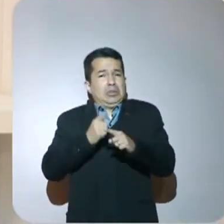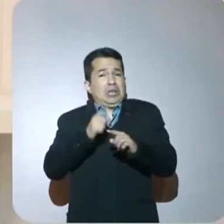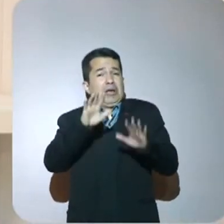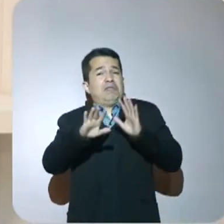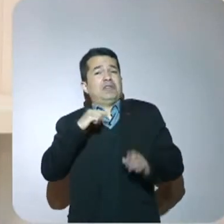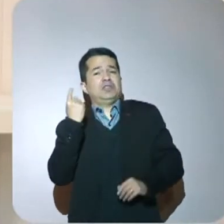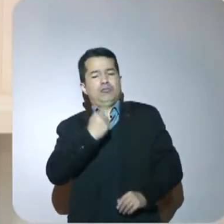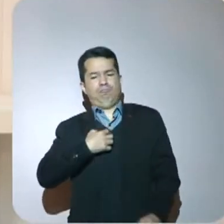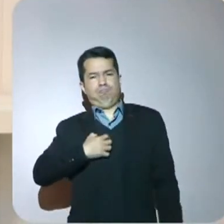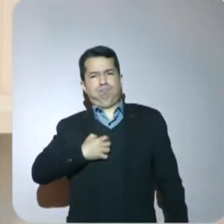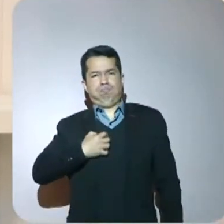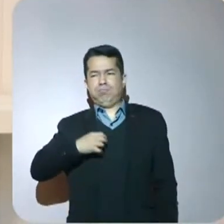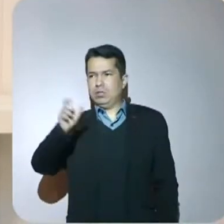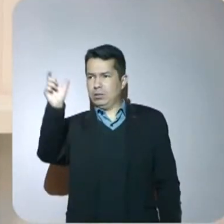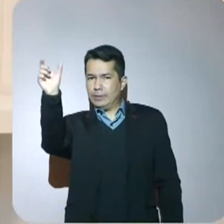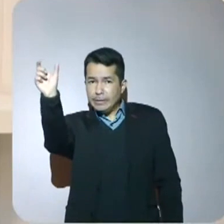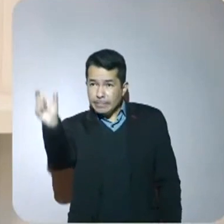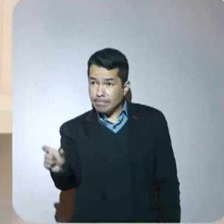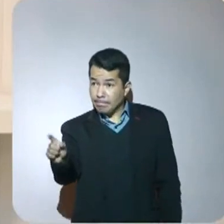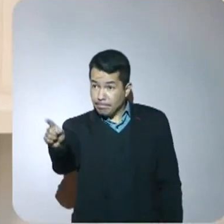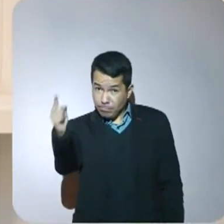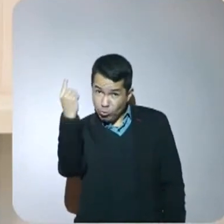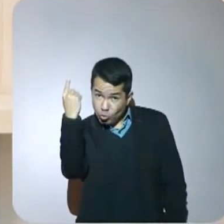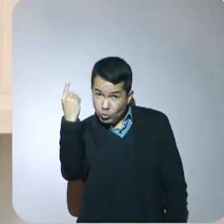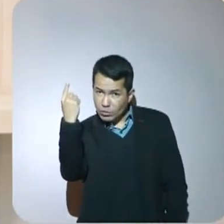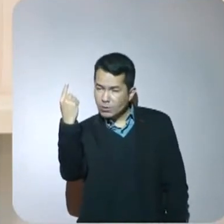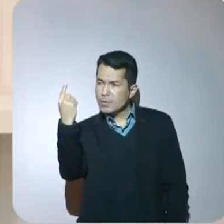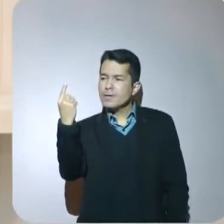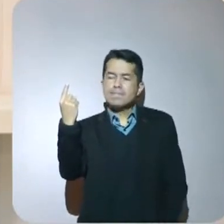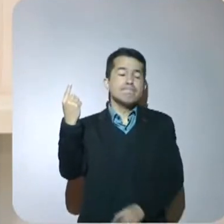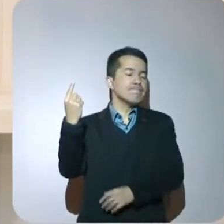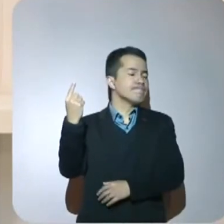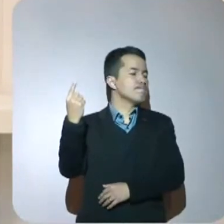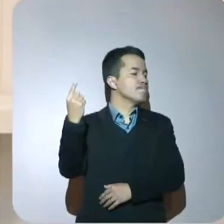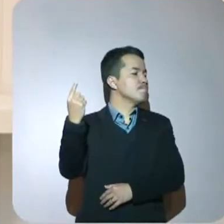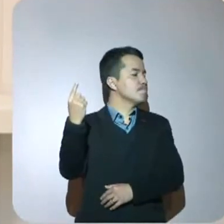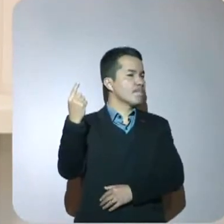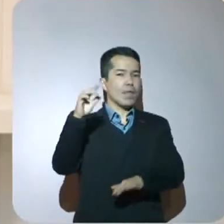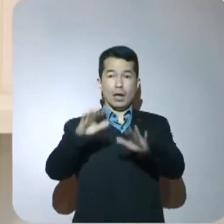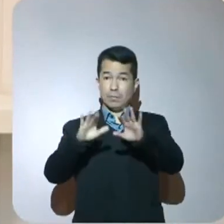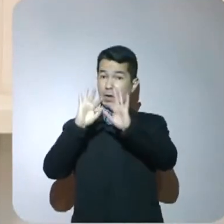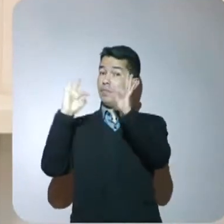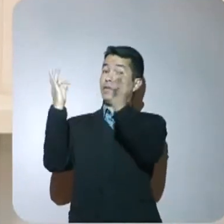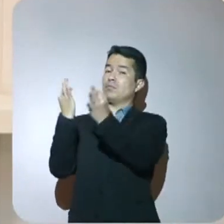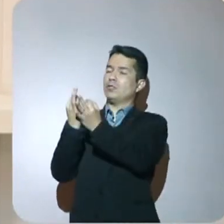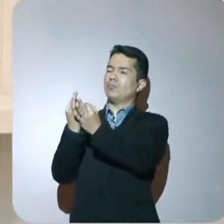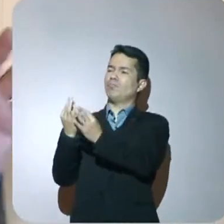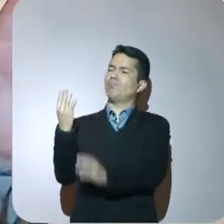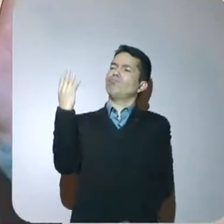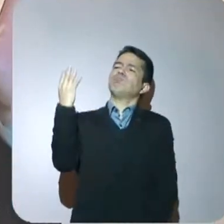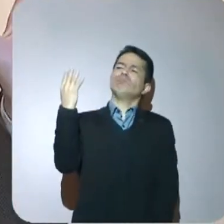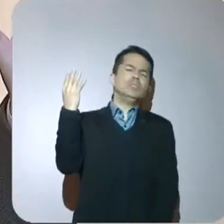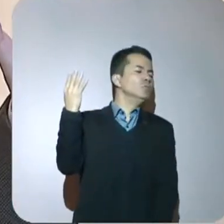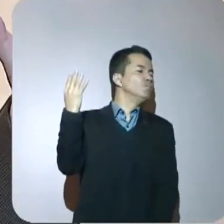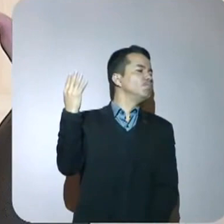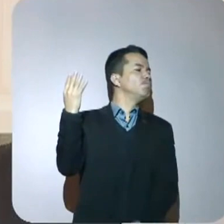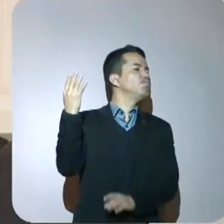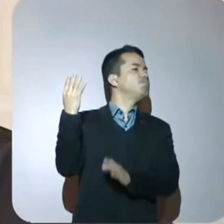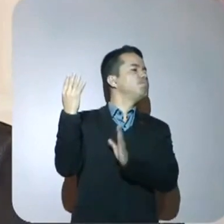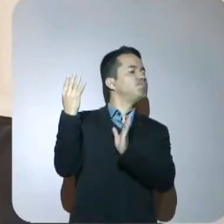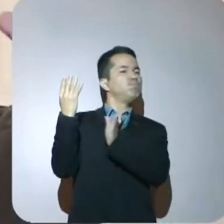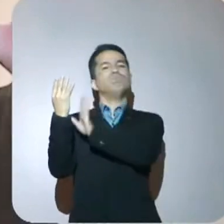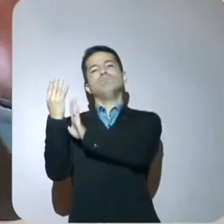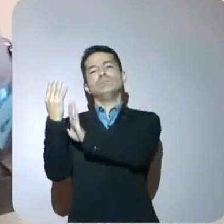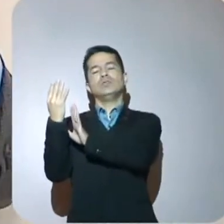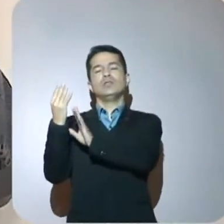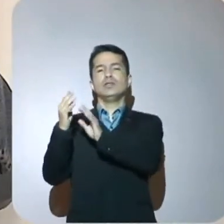do Antônio. Às vezes é uma pessoa, às vezes é uma família, tá? E a gente abandona todos